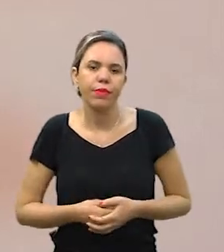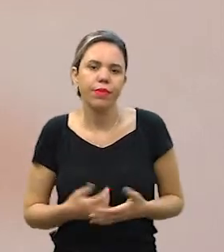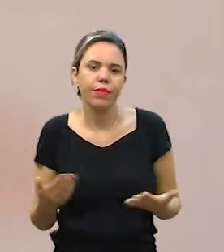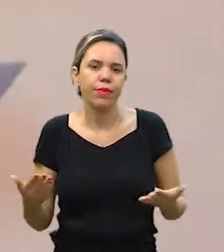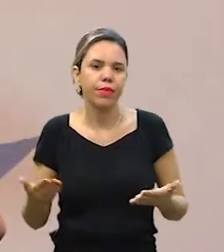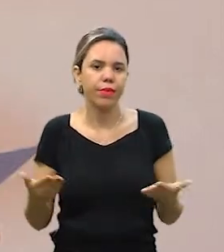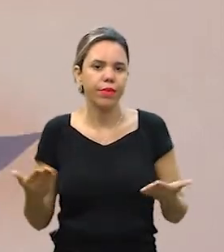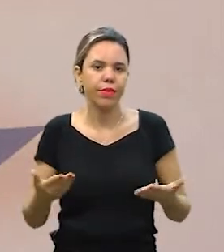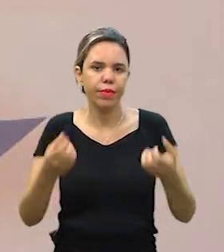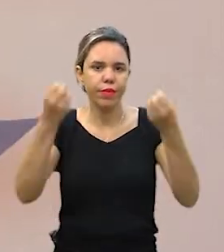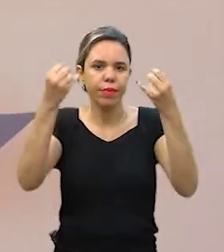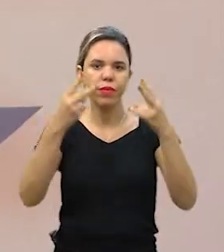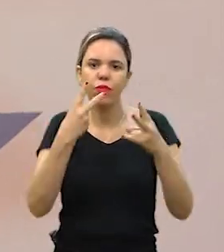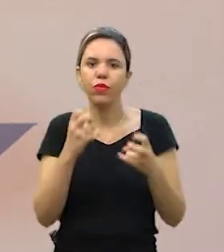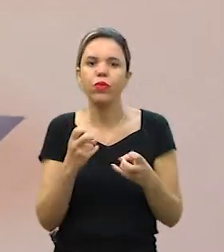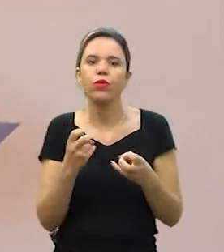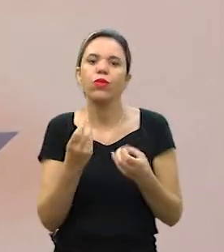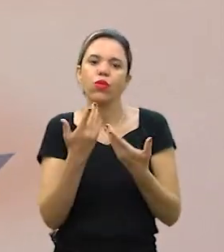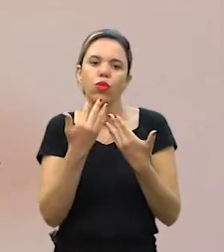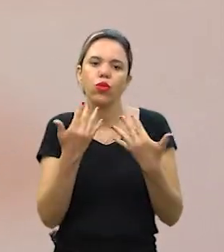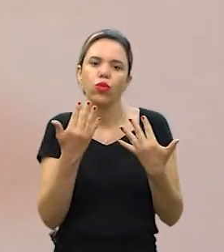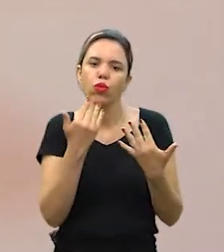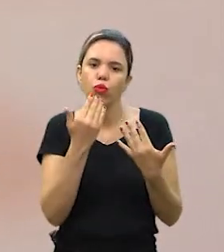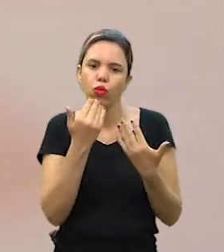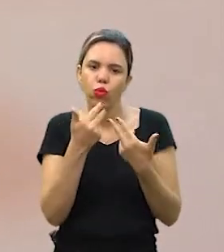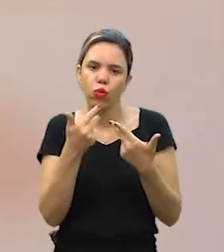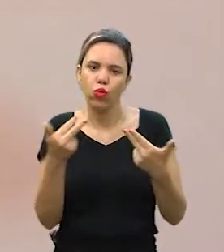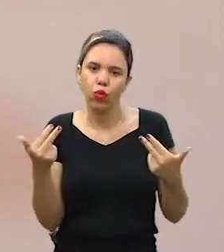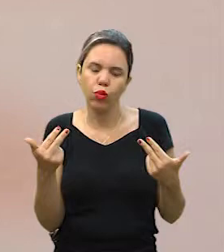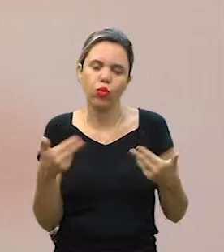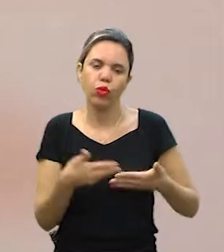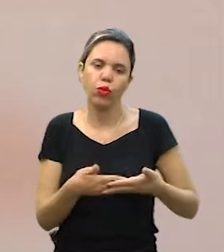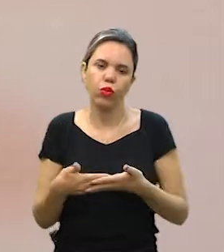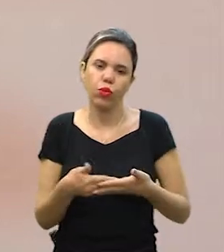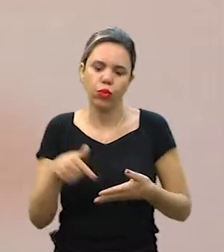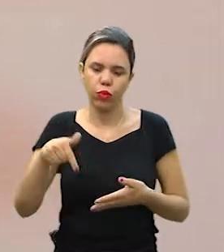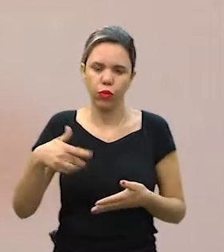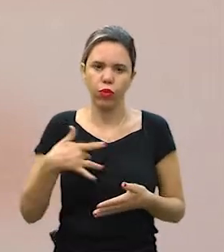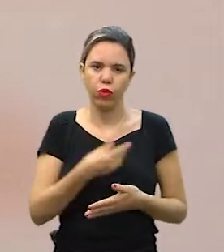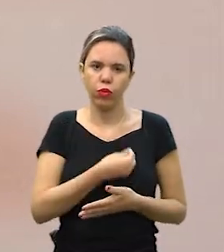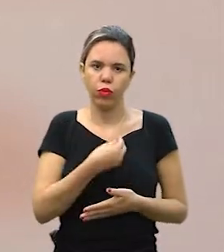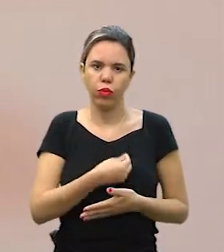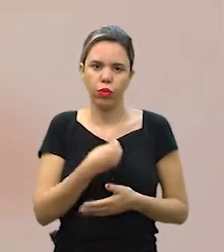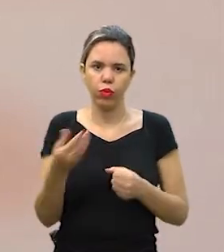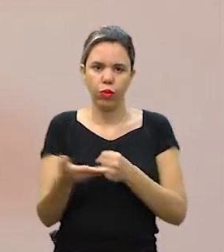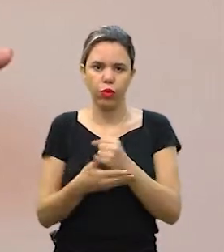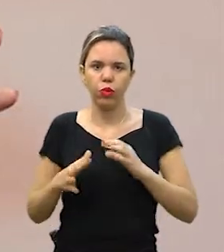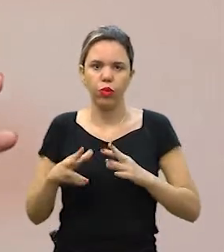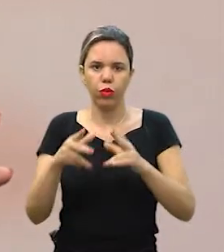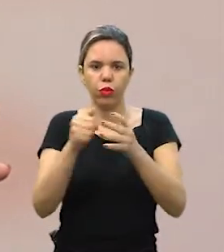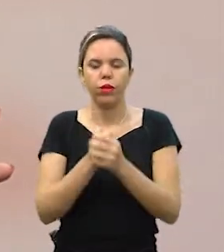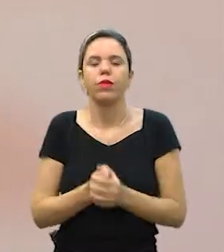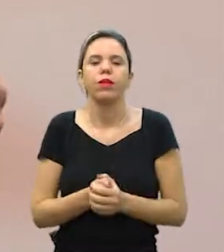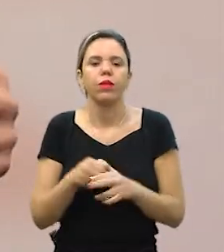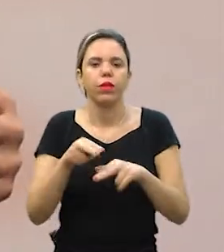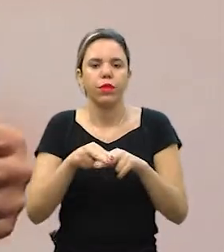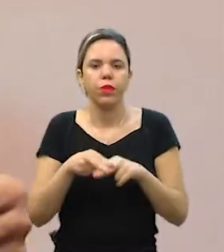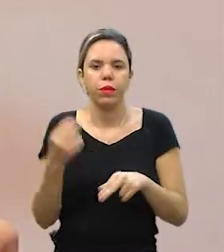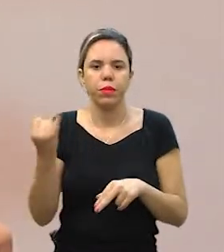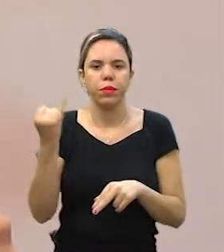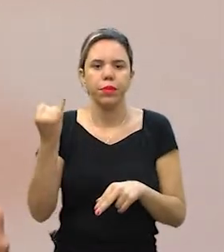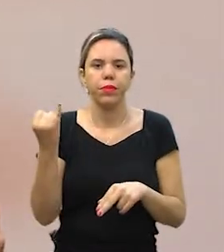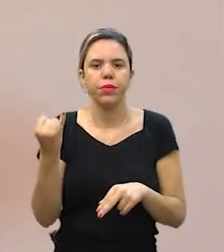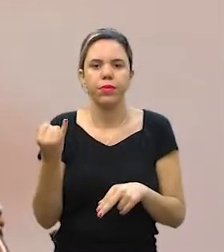pequenos. E agora vamos falar sobre alimentação. A gente sempre fala aqui no Saúde é Vida que é a base de tudo. Por